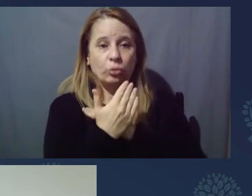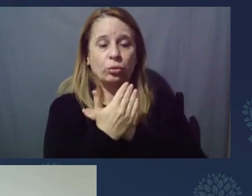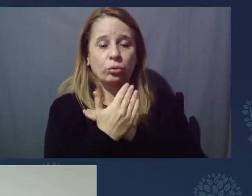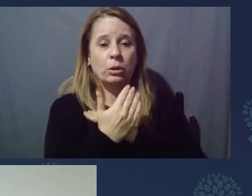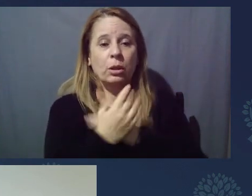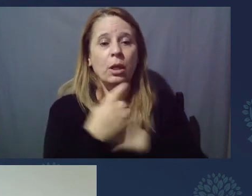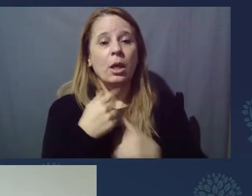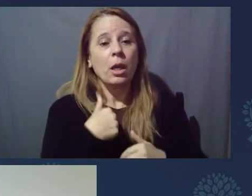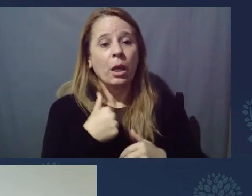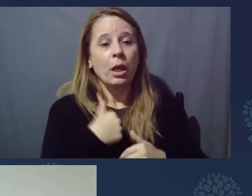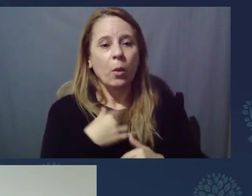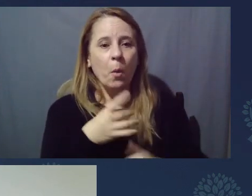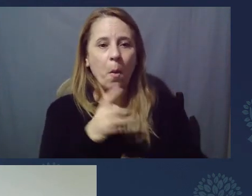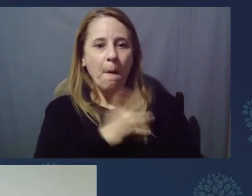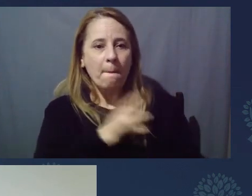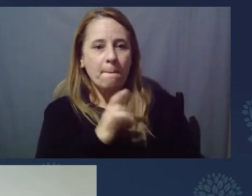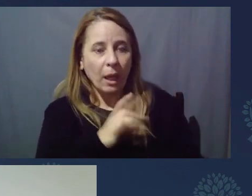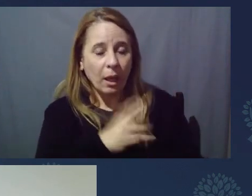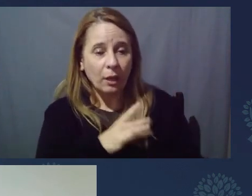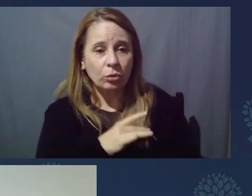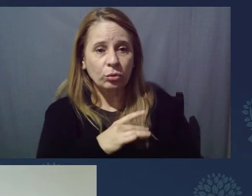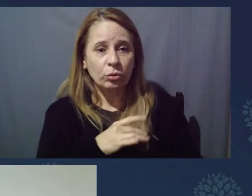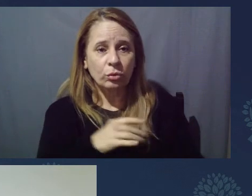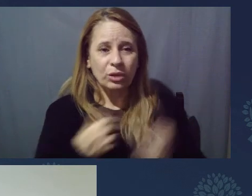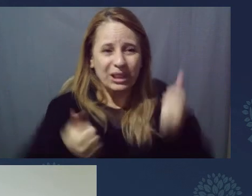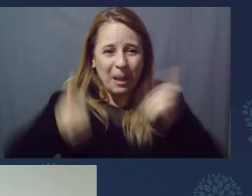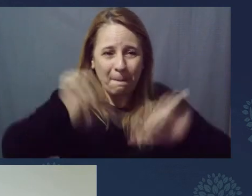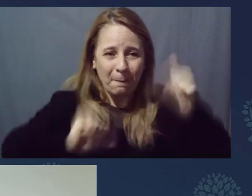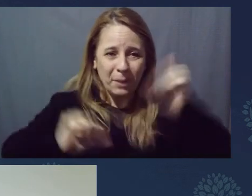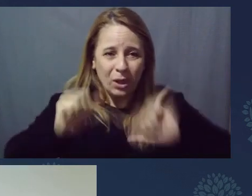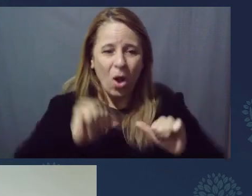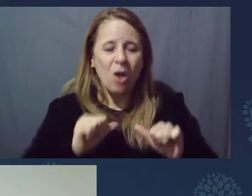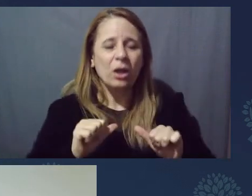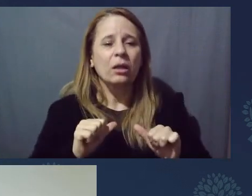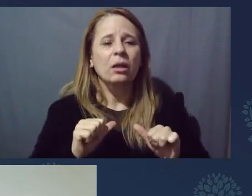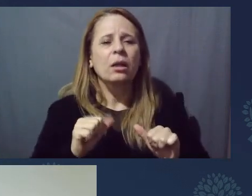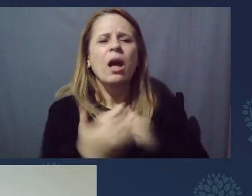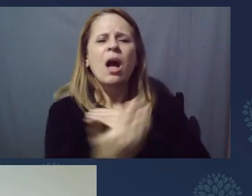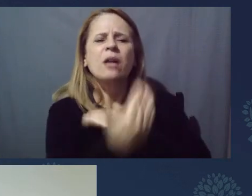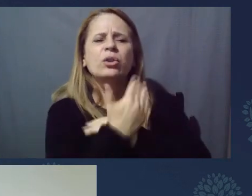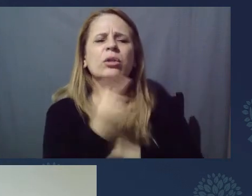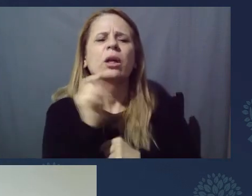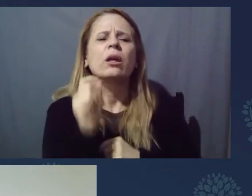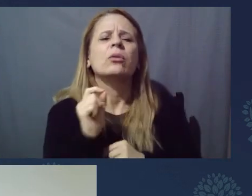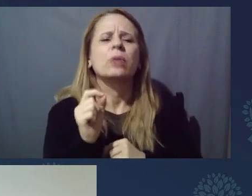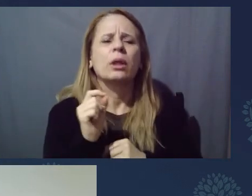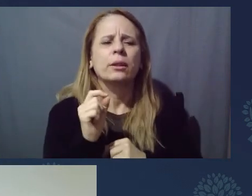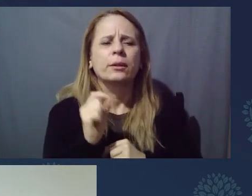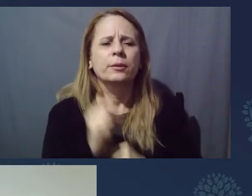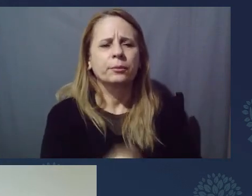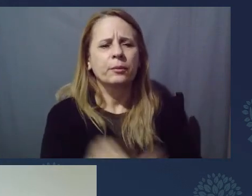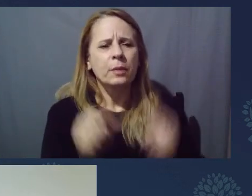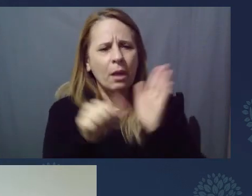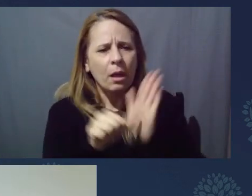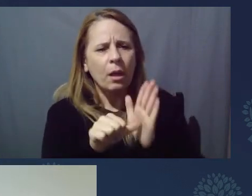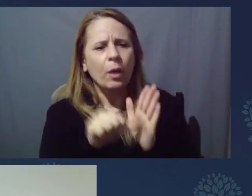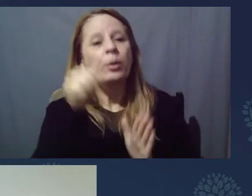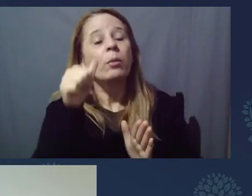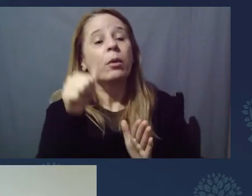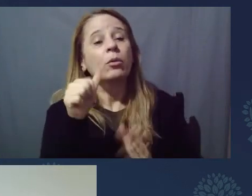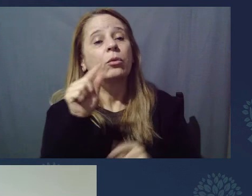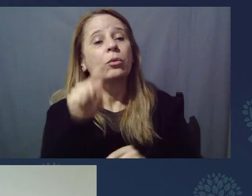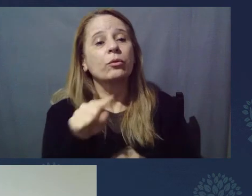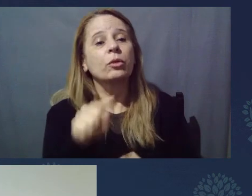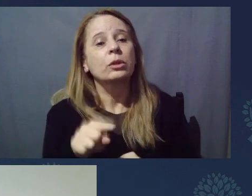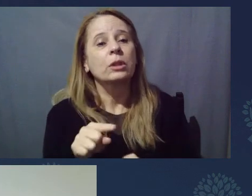sem ter medo de ter crises durante os exercícios? Bom, Vitor Hugo, a primeira coisa que você tem que saber, isso